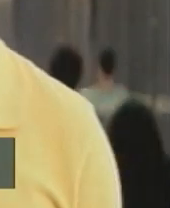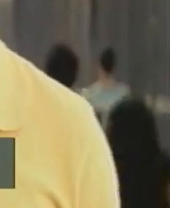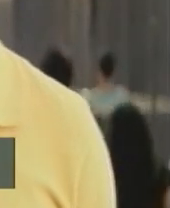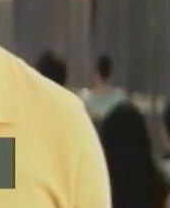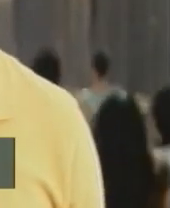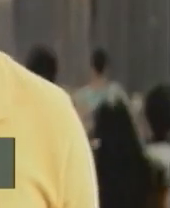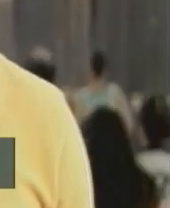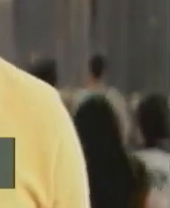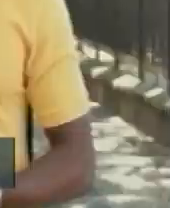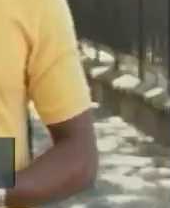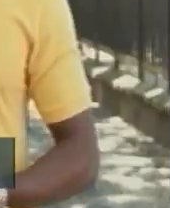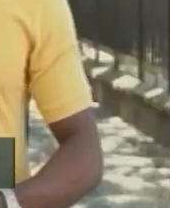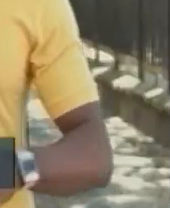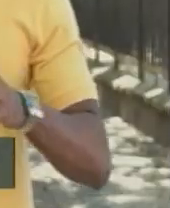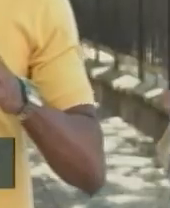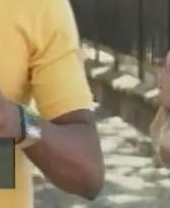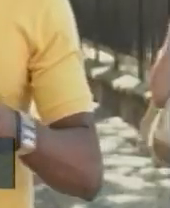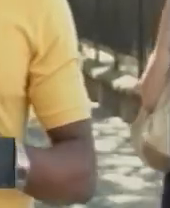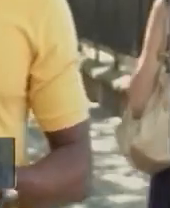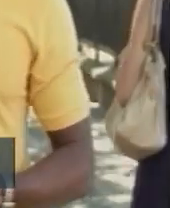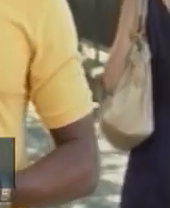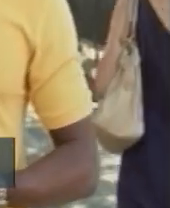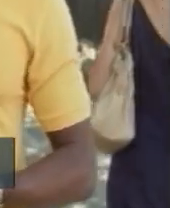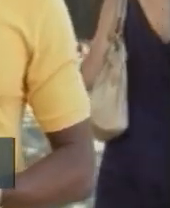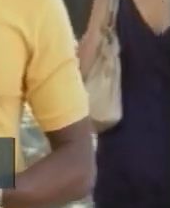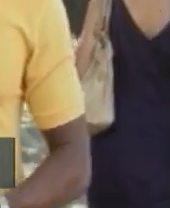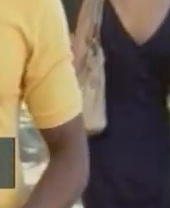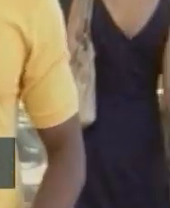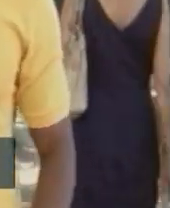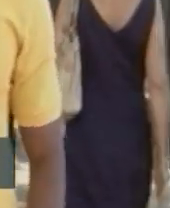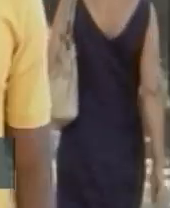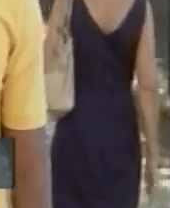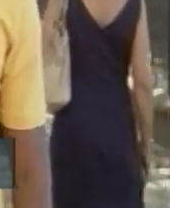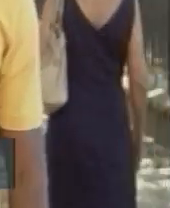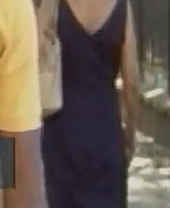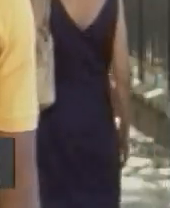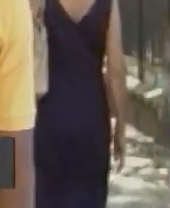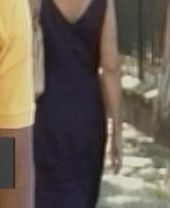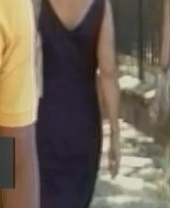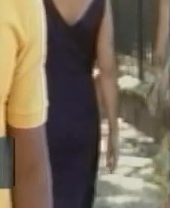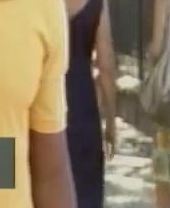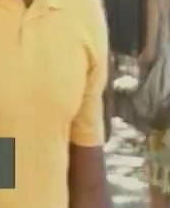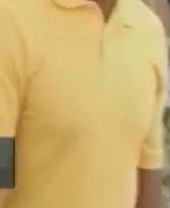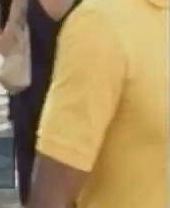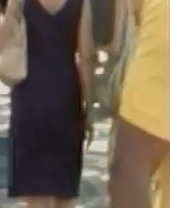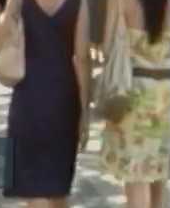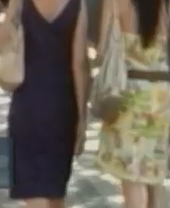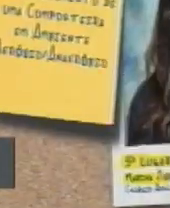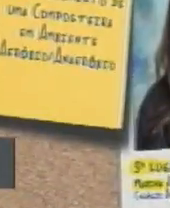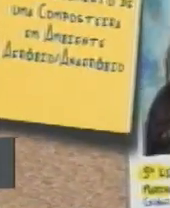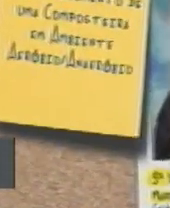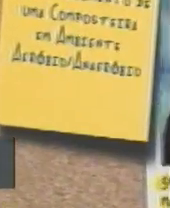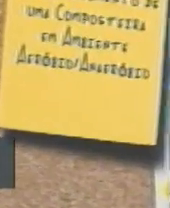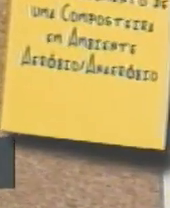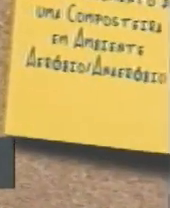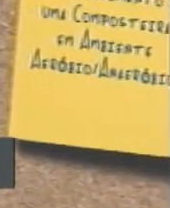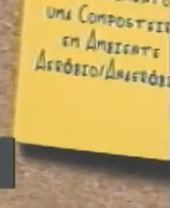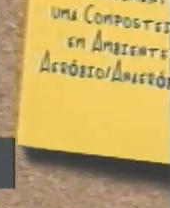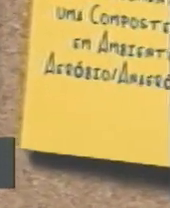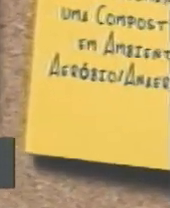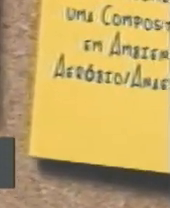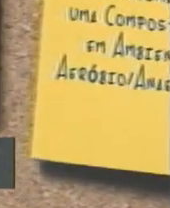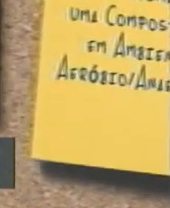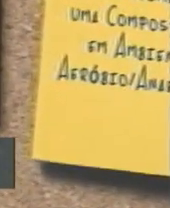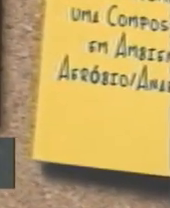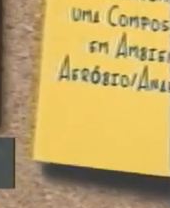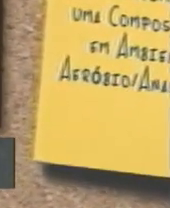resíduos, violência, lazer e outros aspectos que impactam a qualidade de vida no meio urbano. Nesta edição,